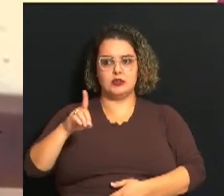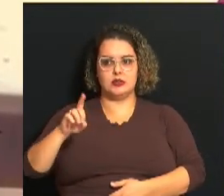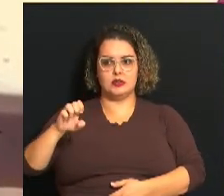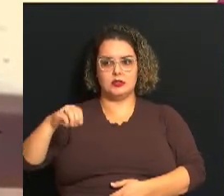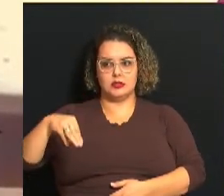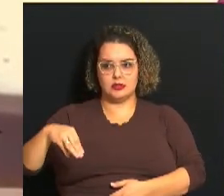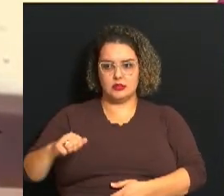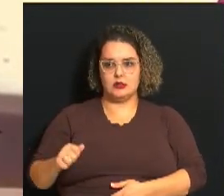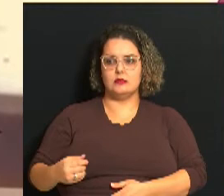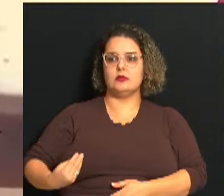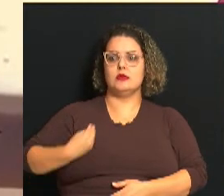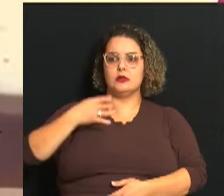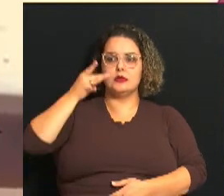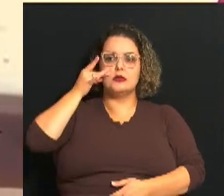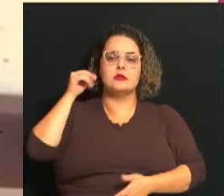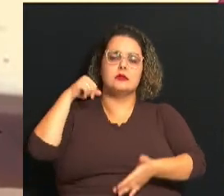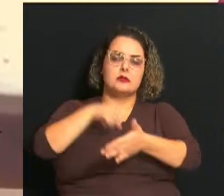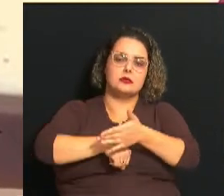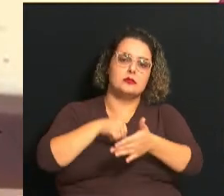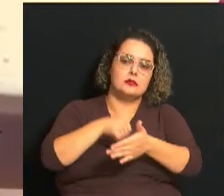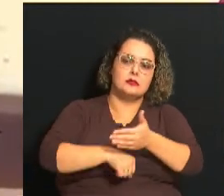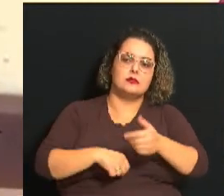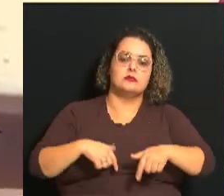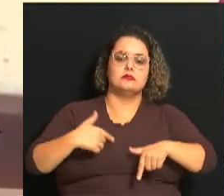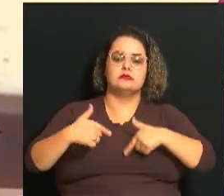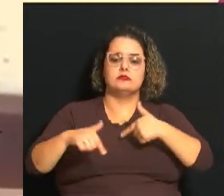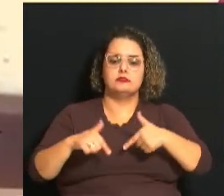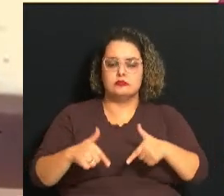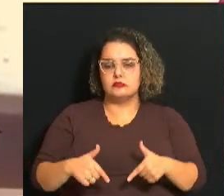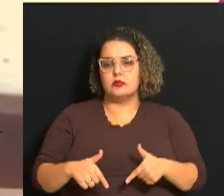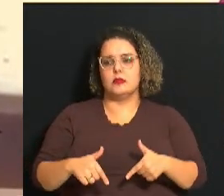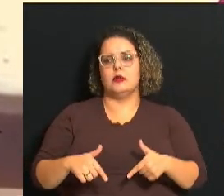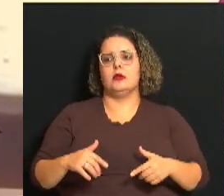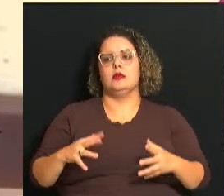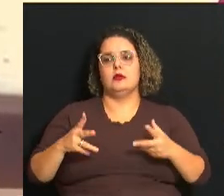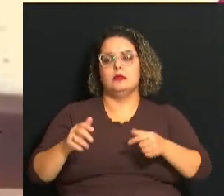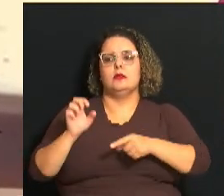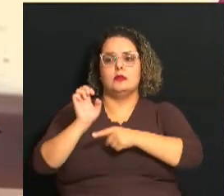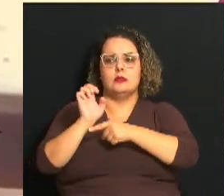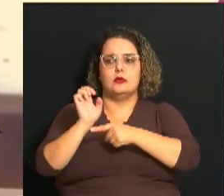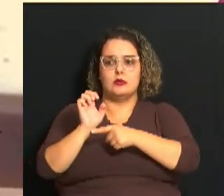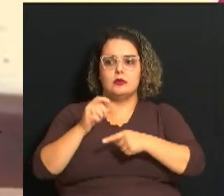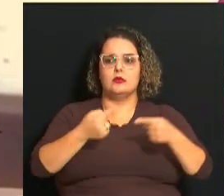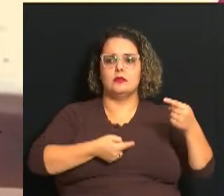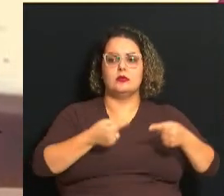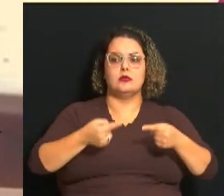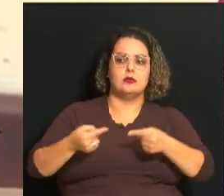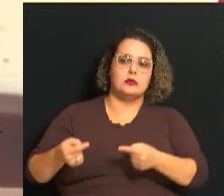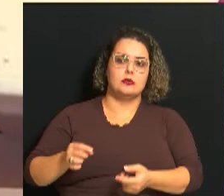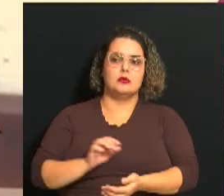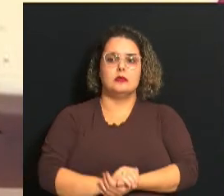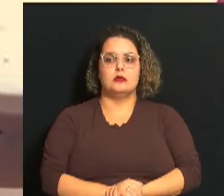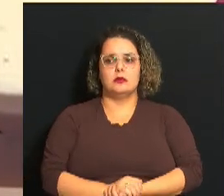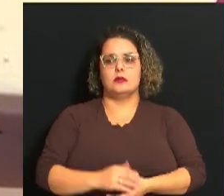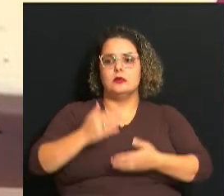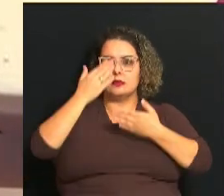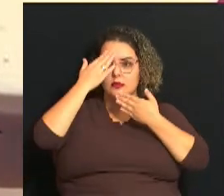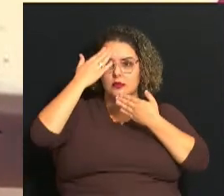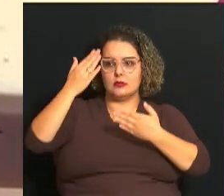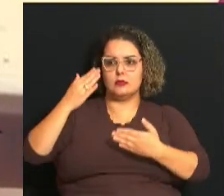Cut tá aí numa jornada e nós né rodando o estado debatendo e também